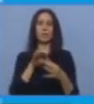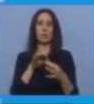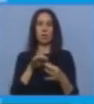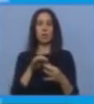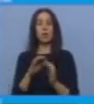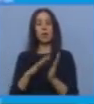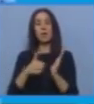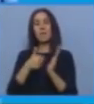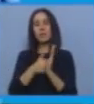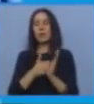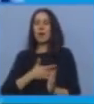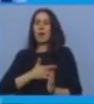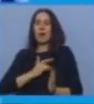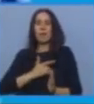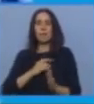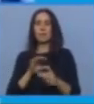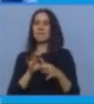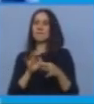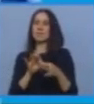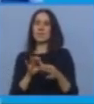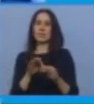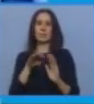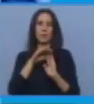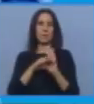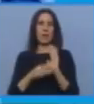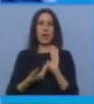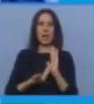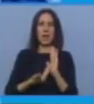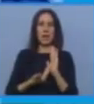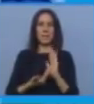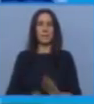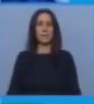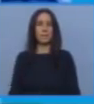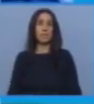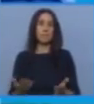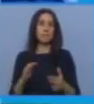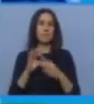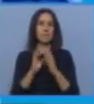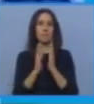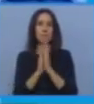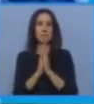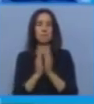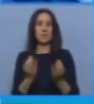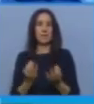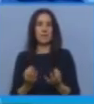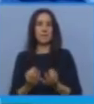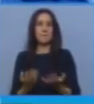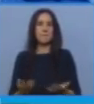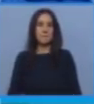um programa de amor e fraternidade. Portanto, tem tudo a ver com a Igreja. De facto,